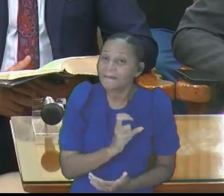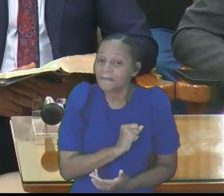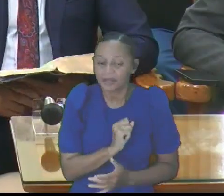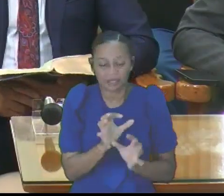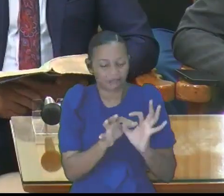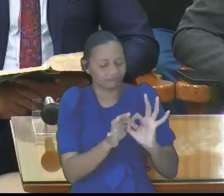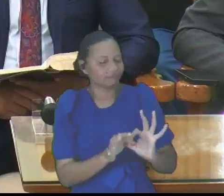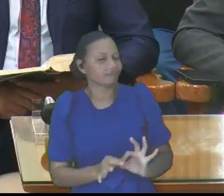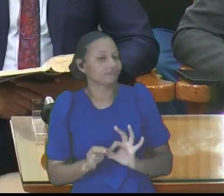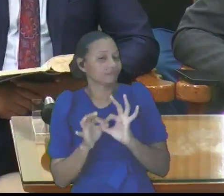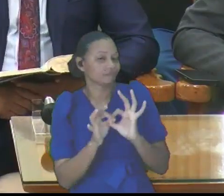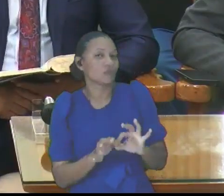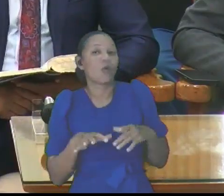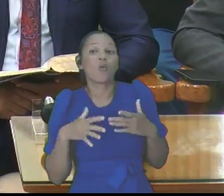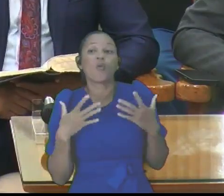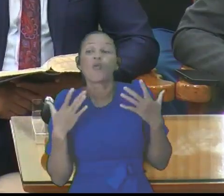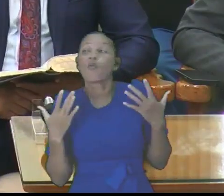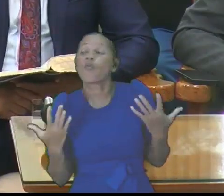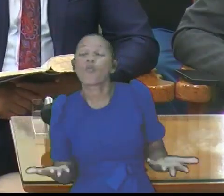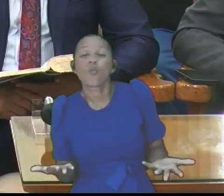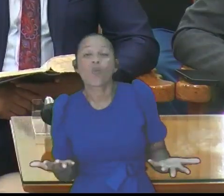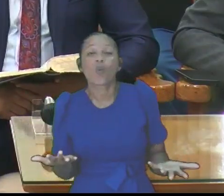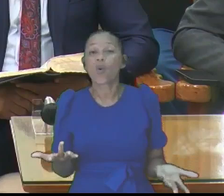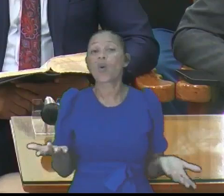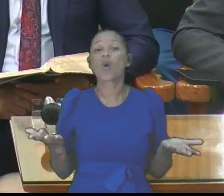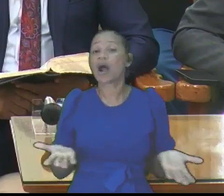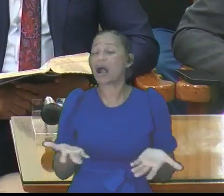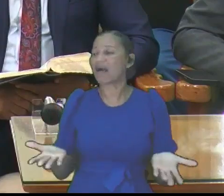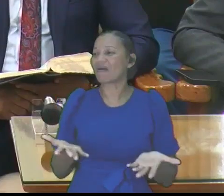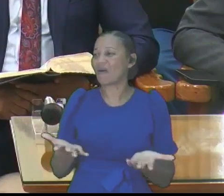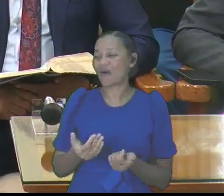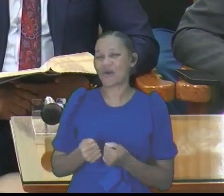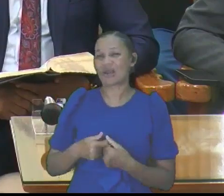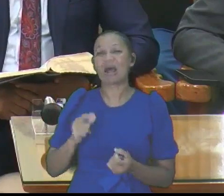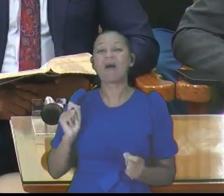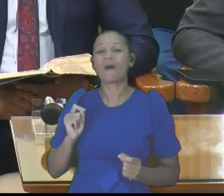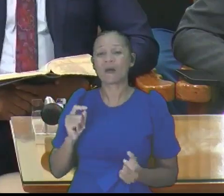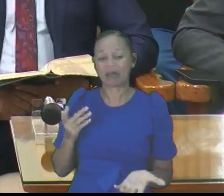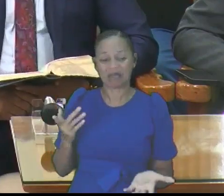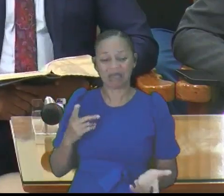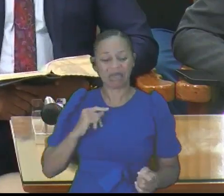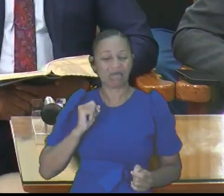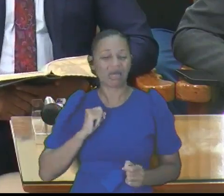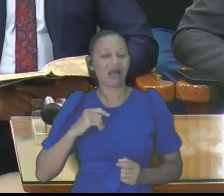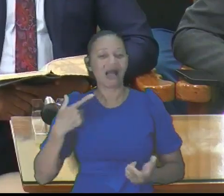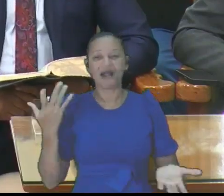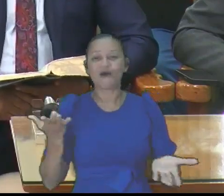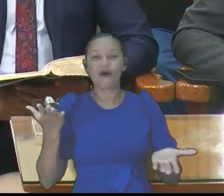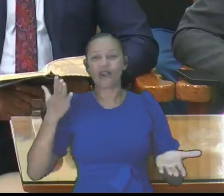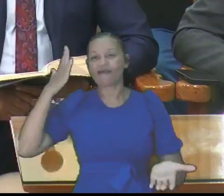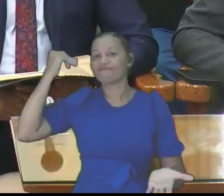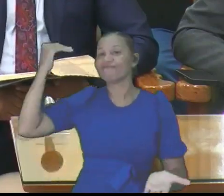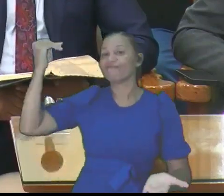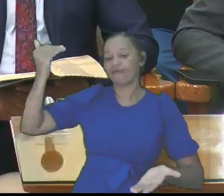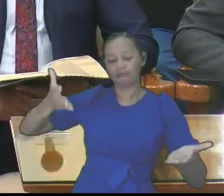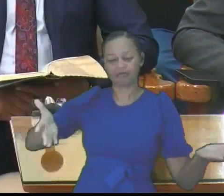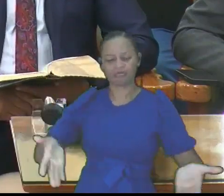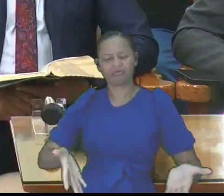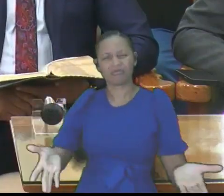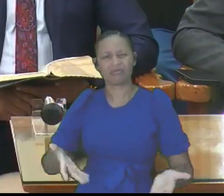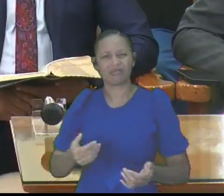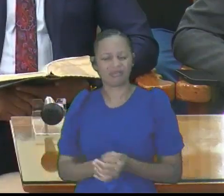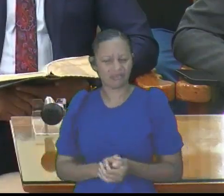comunhão. Qual é a moda atual? Que essa moda ela não é um produto da igreja, ela é